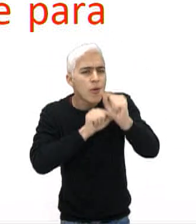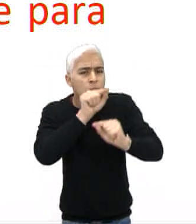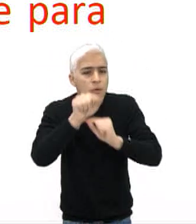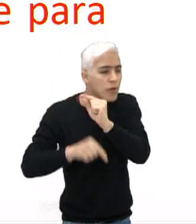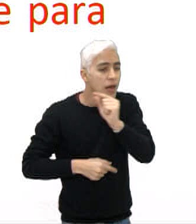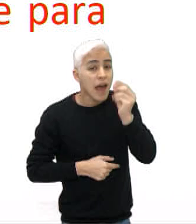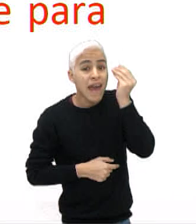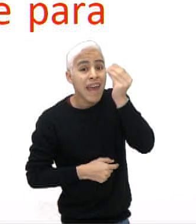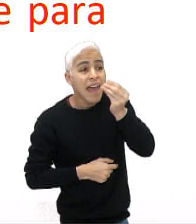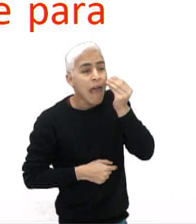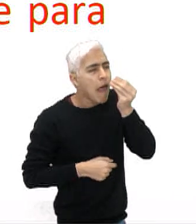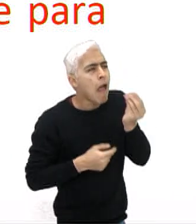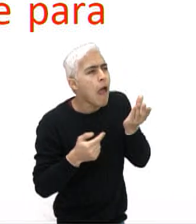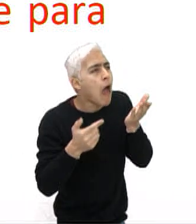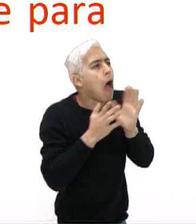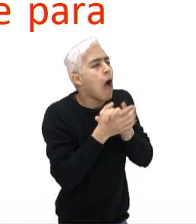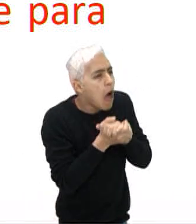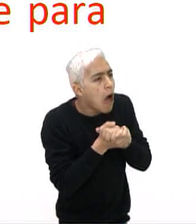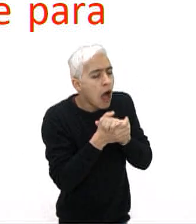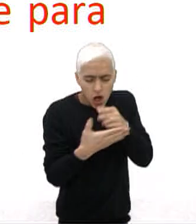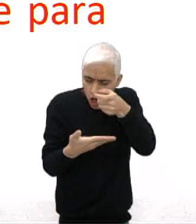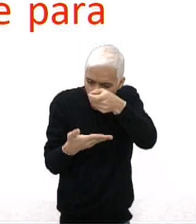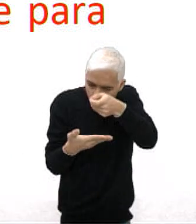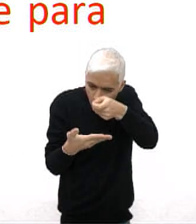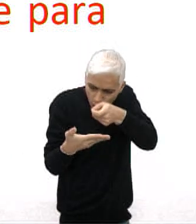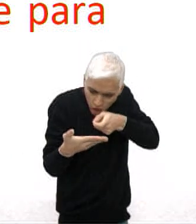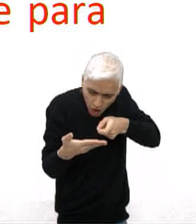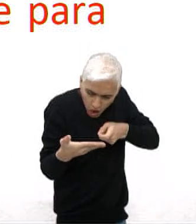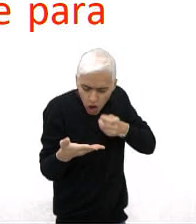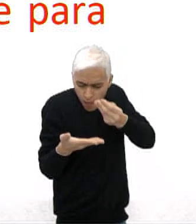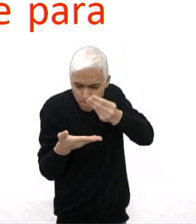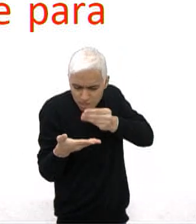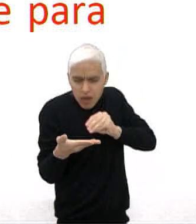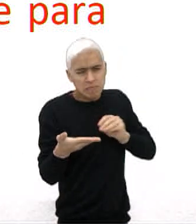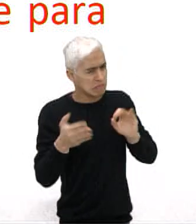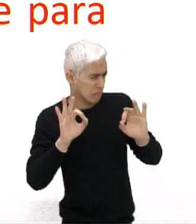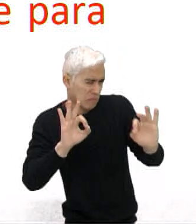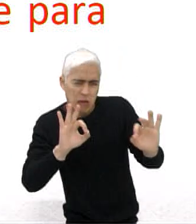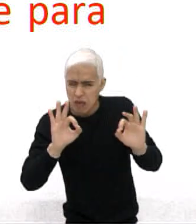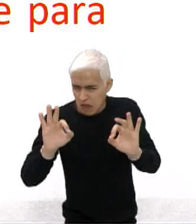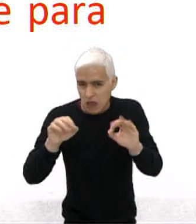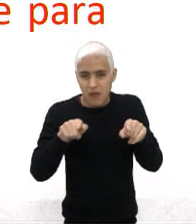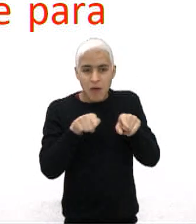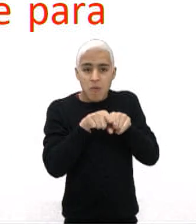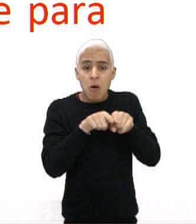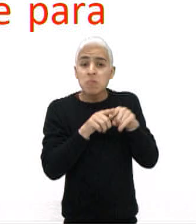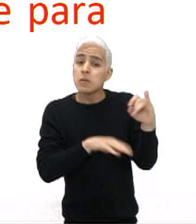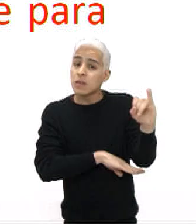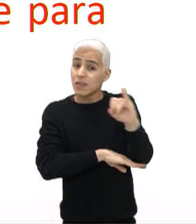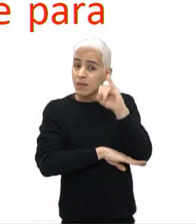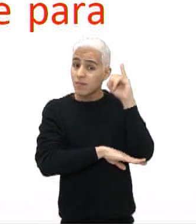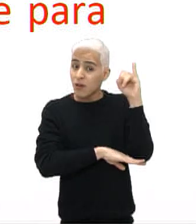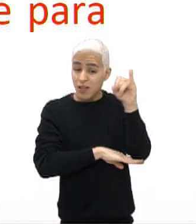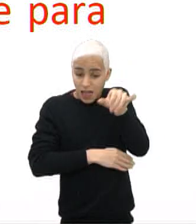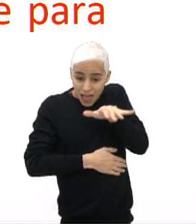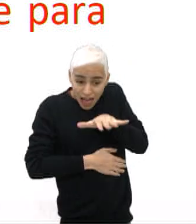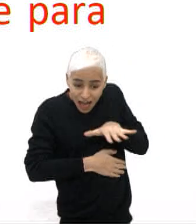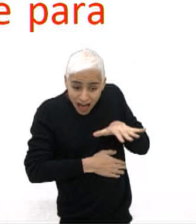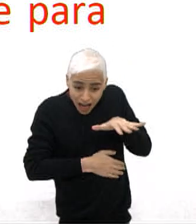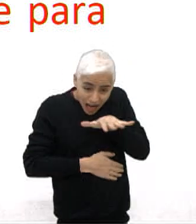uma experiência, afinal, relato de experiência vai relatar uma experiência, que seja relevante para a área